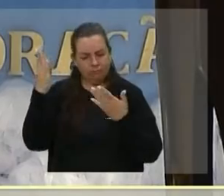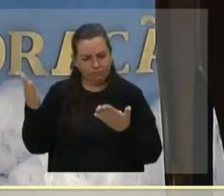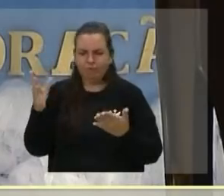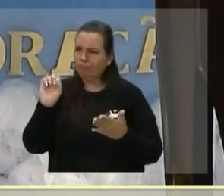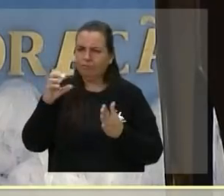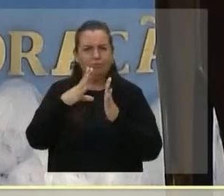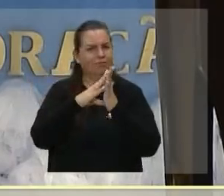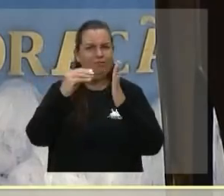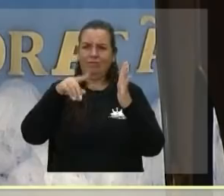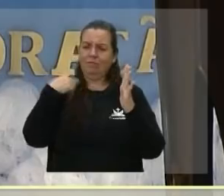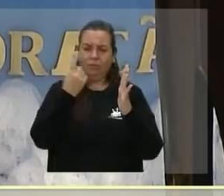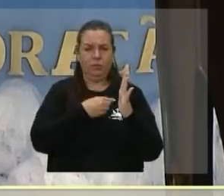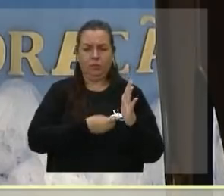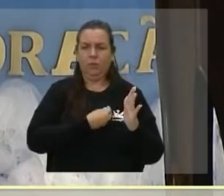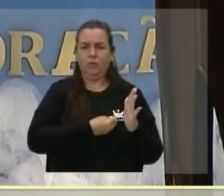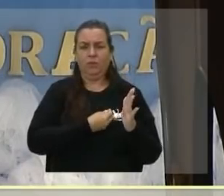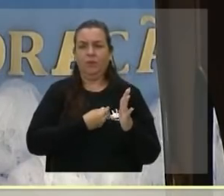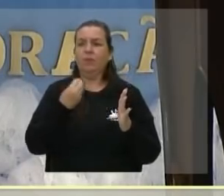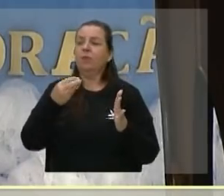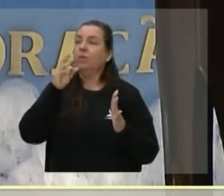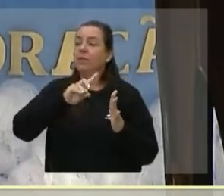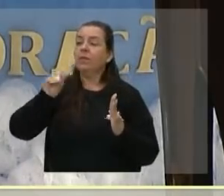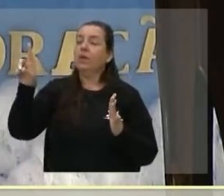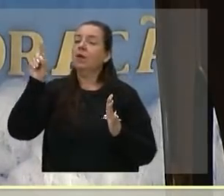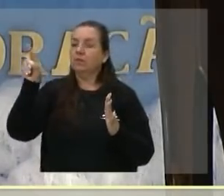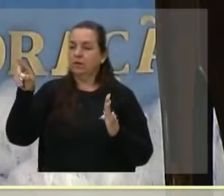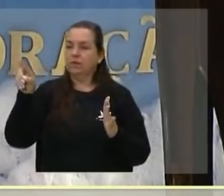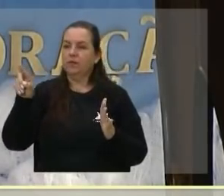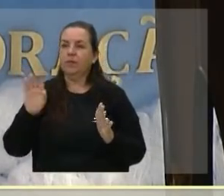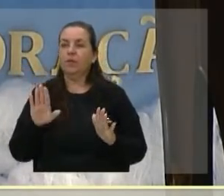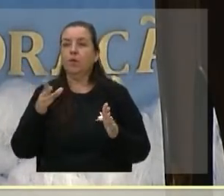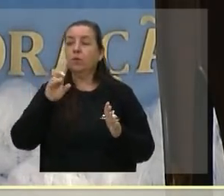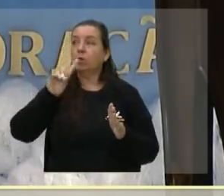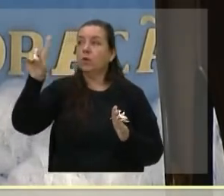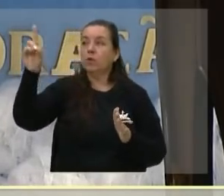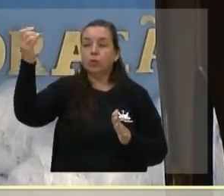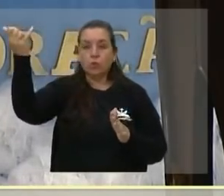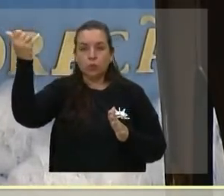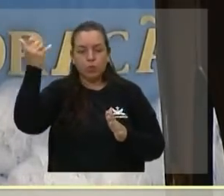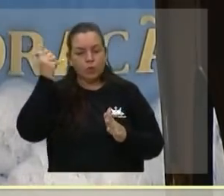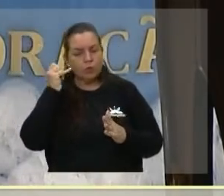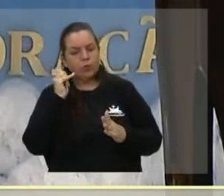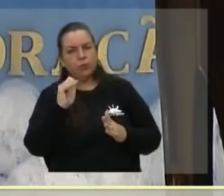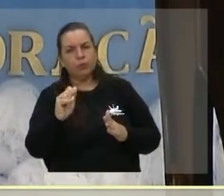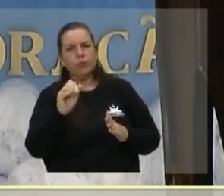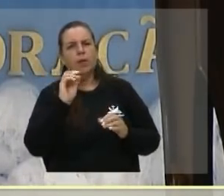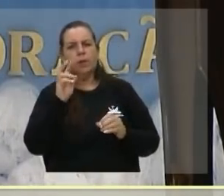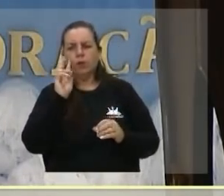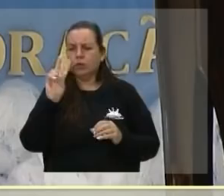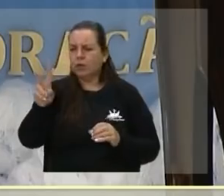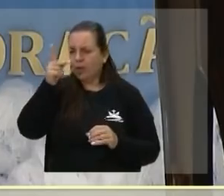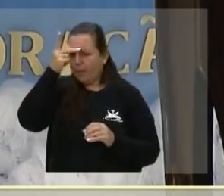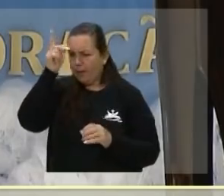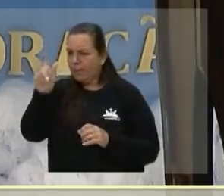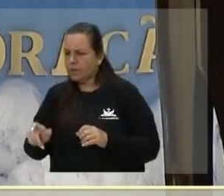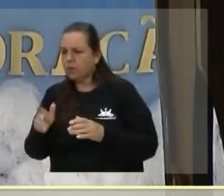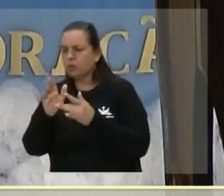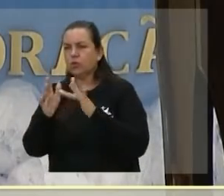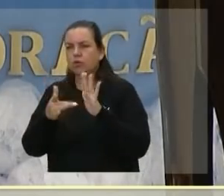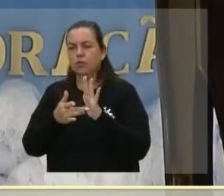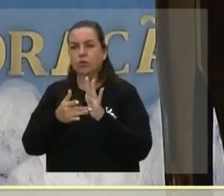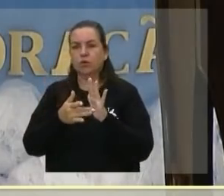o e veja como ele é quando deus nos fala e você pode olhar para a pessoa de jesus cristo